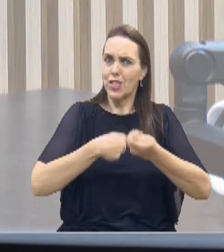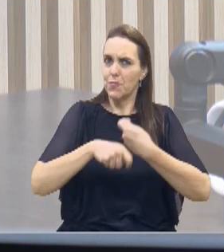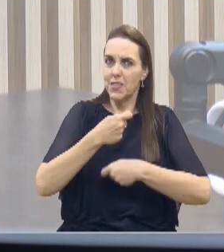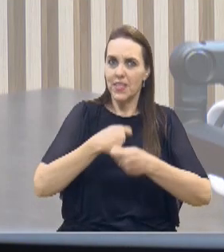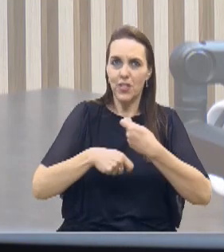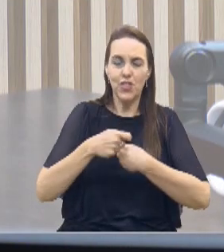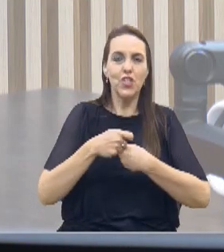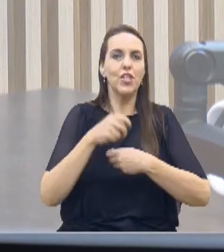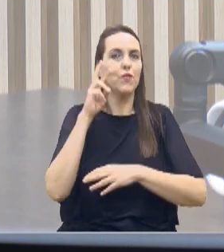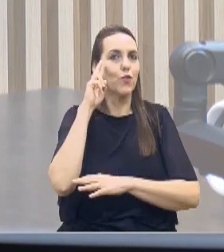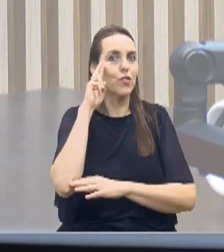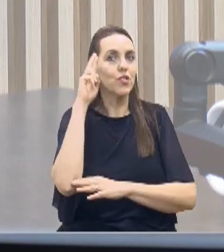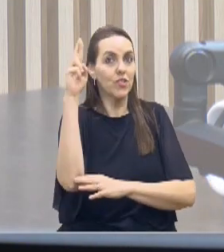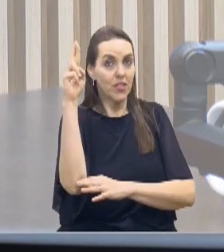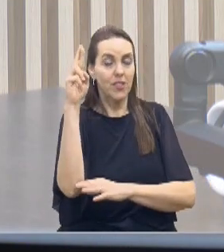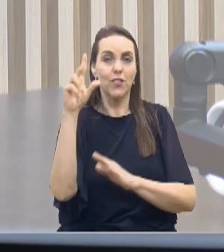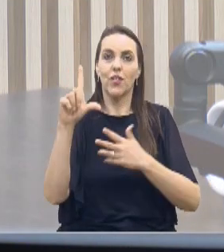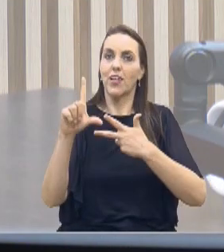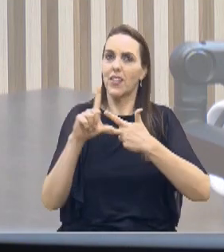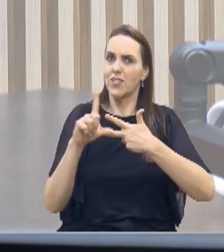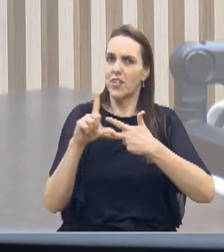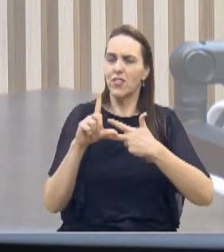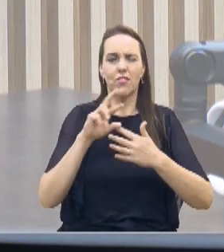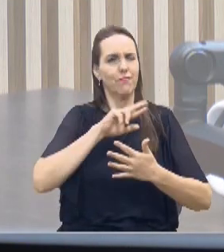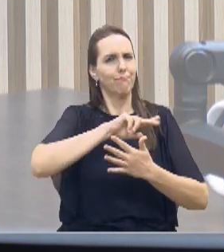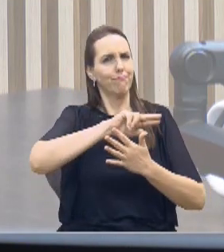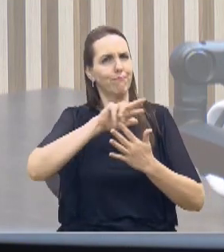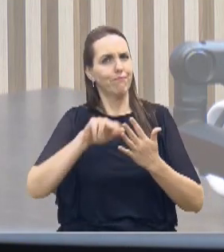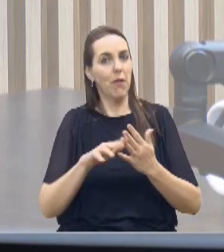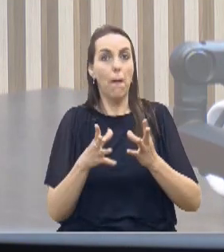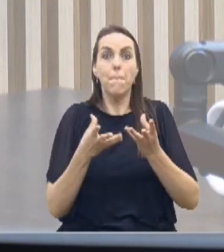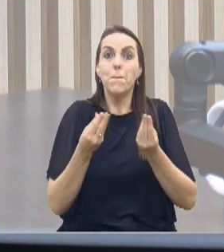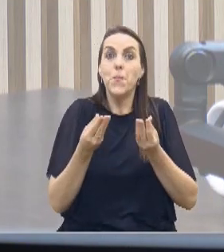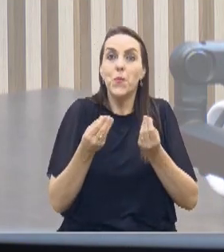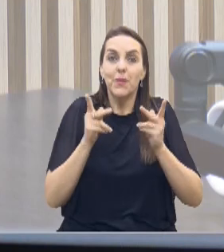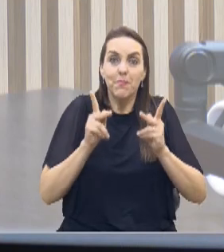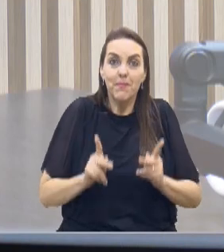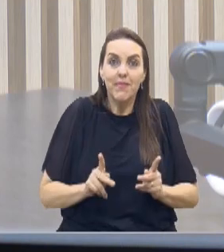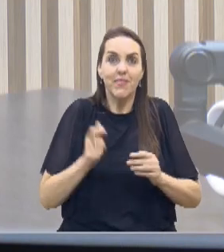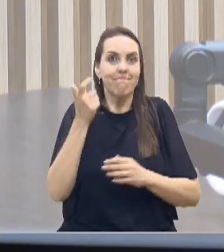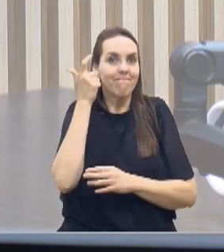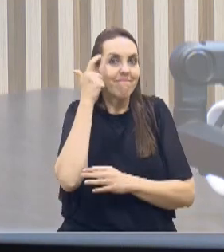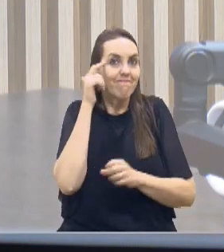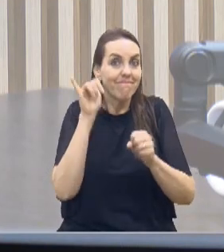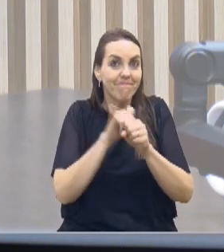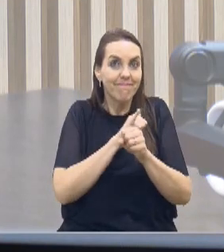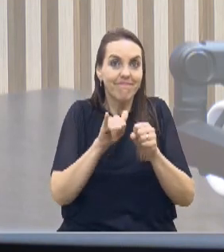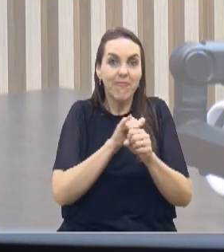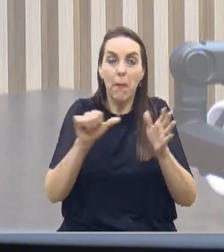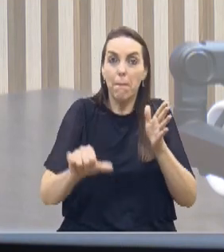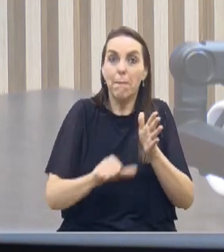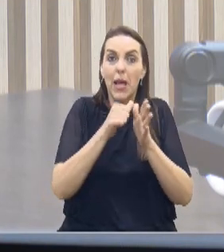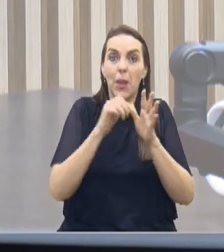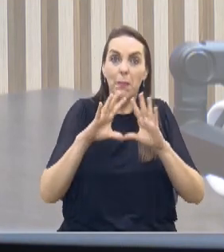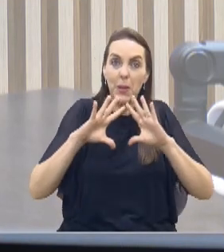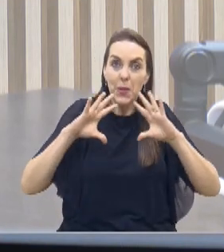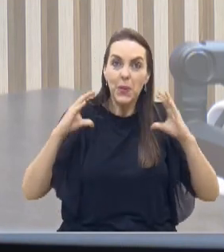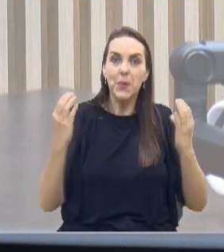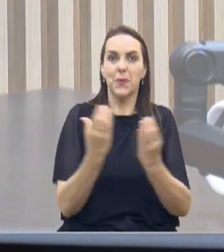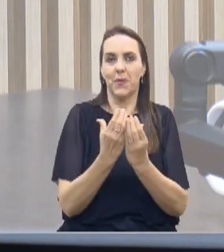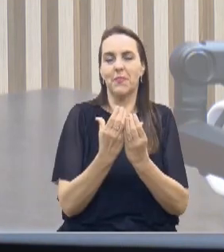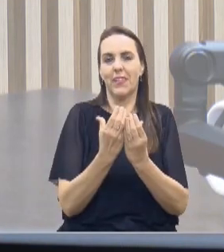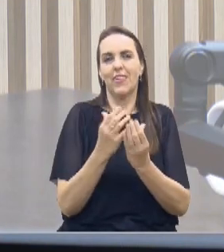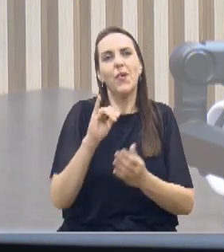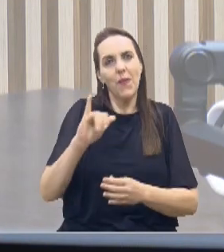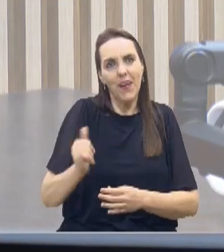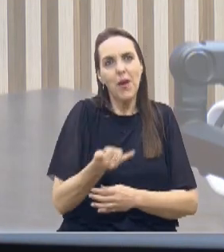administrativos, nosso diretor legislativo. A gente tem muita gente nessa casa pensando em fazer o melhor para toda a comunidade. Então, quero